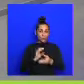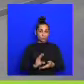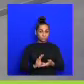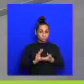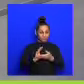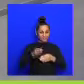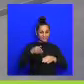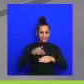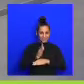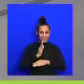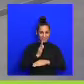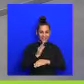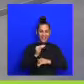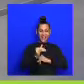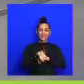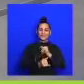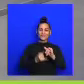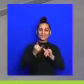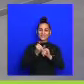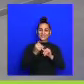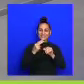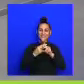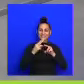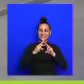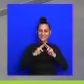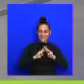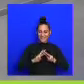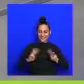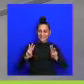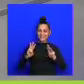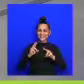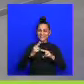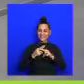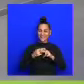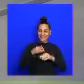está acumulado. É só acessar loterias.caixa.gov.br.